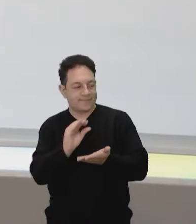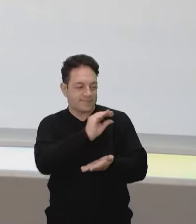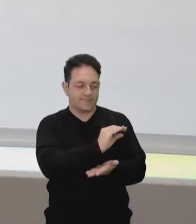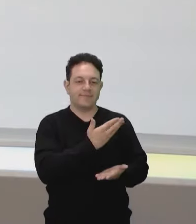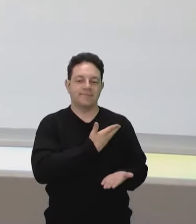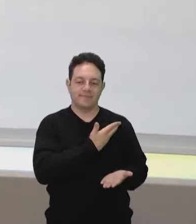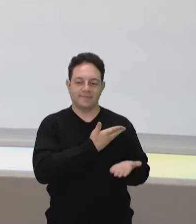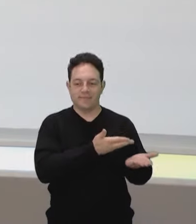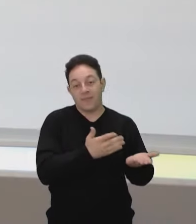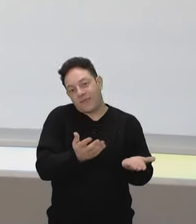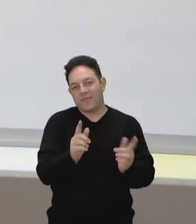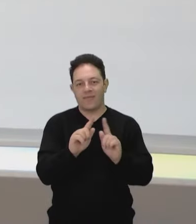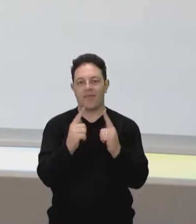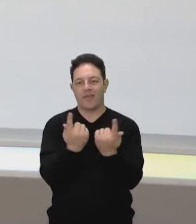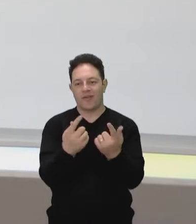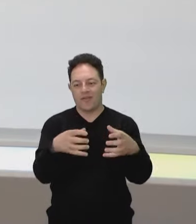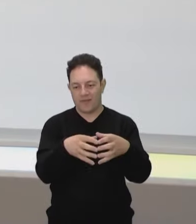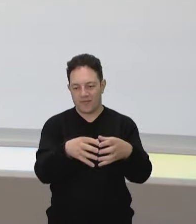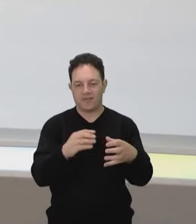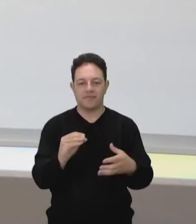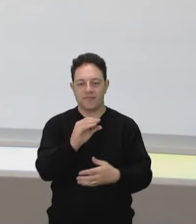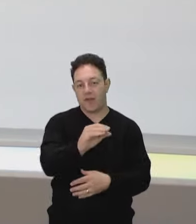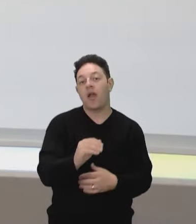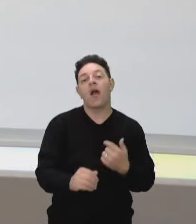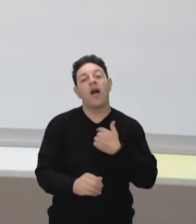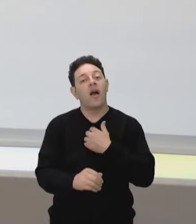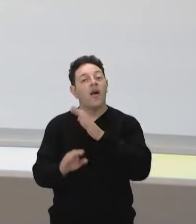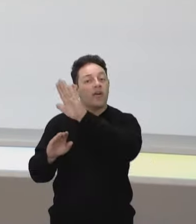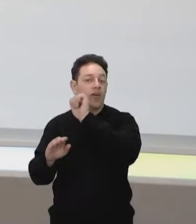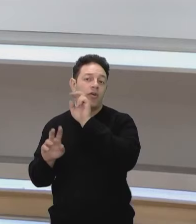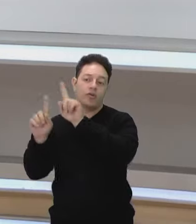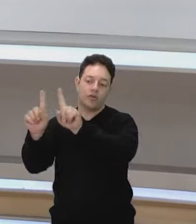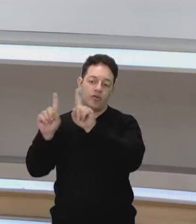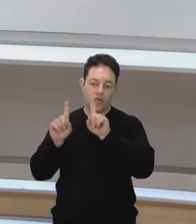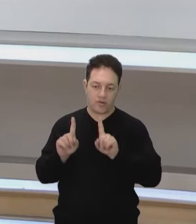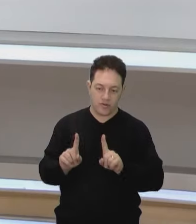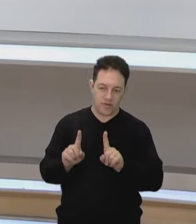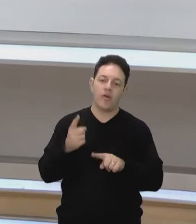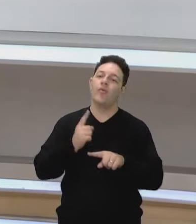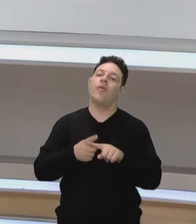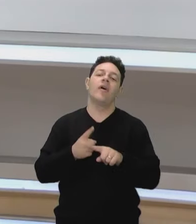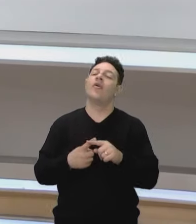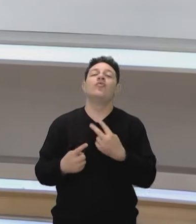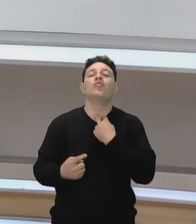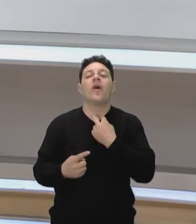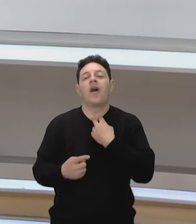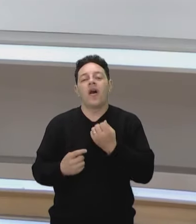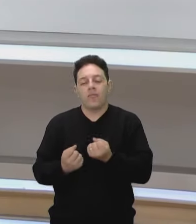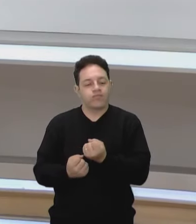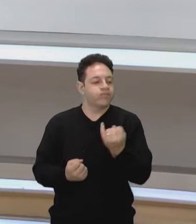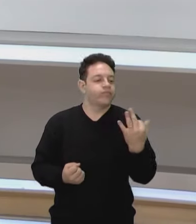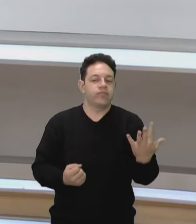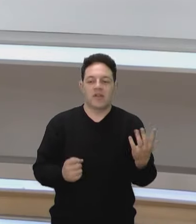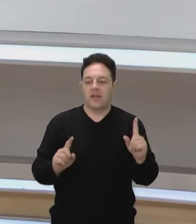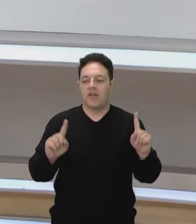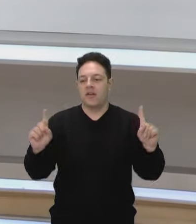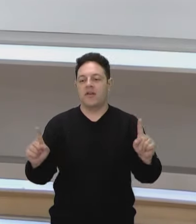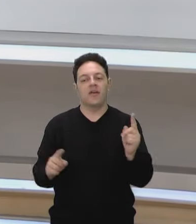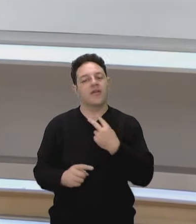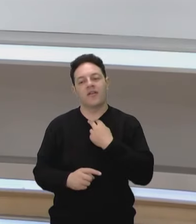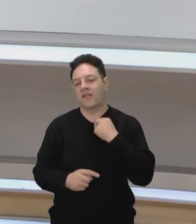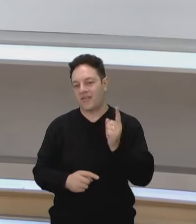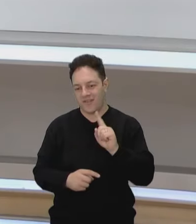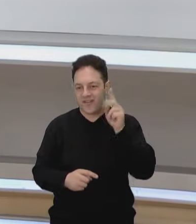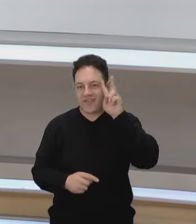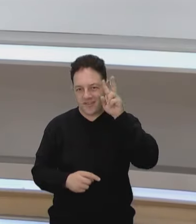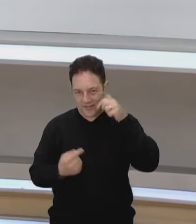colega ou para o grupo. Aqui no meu caso eu só chamei 2 estudantes, que eu não consigo colocar aqui no estúdio mais que 2 pessoas. Eu expliquei isso